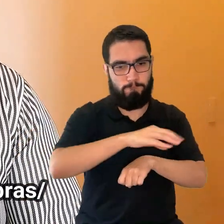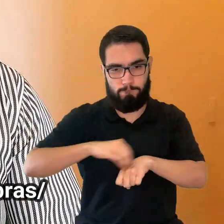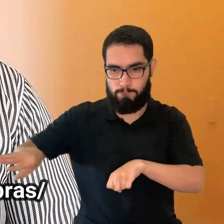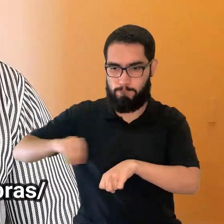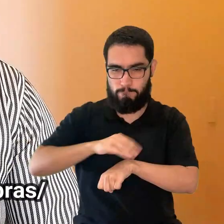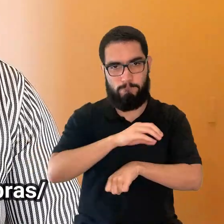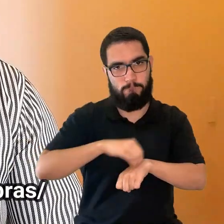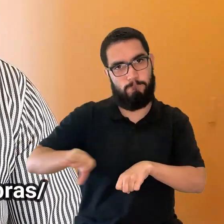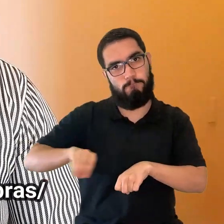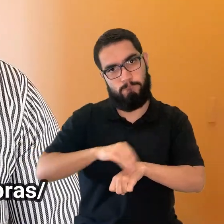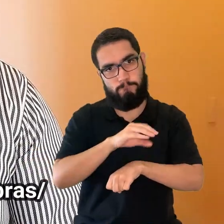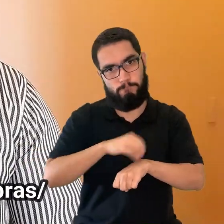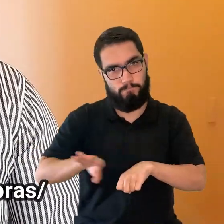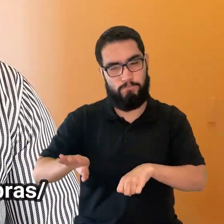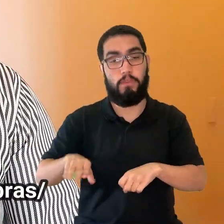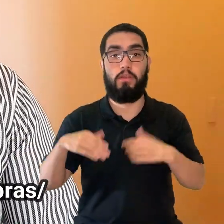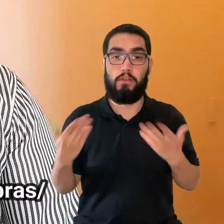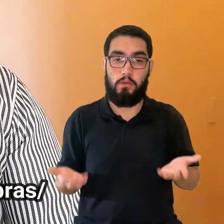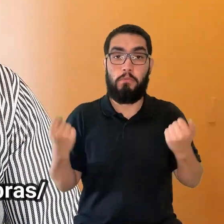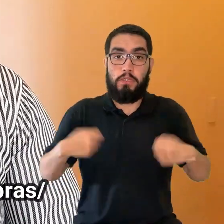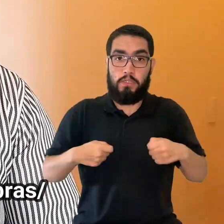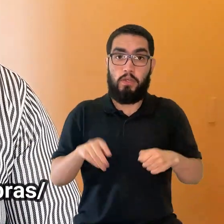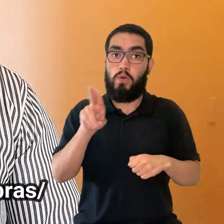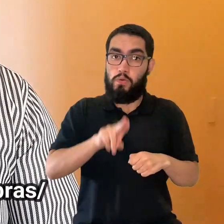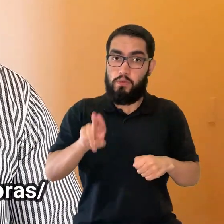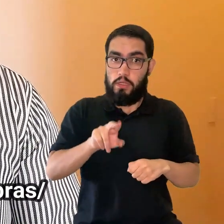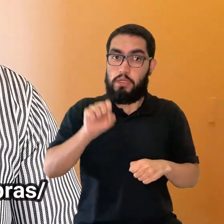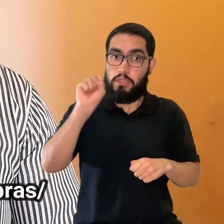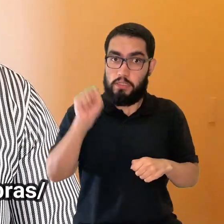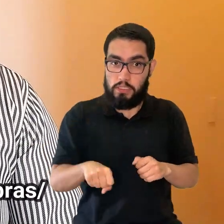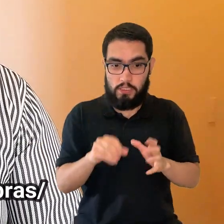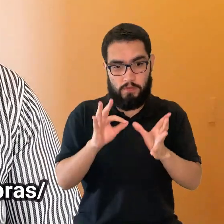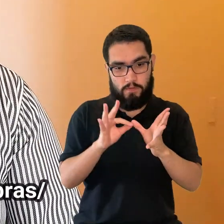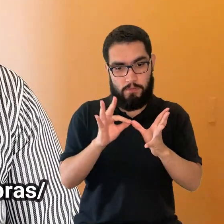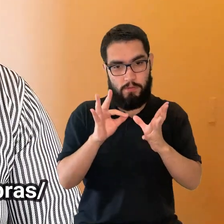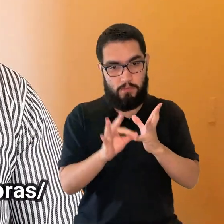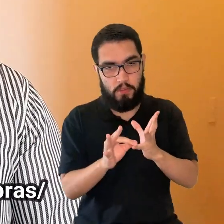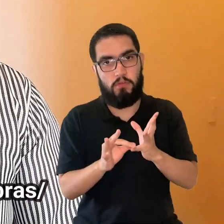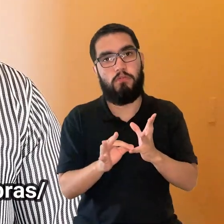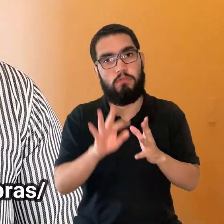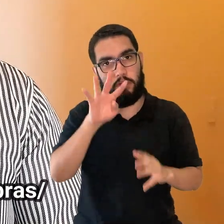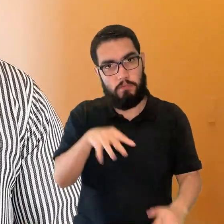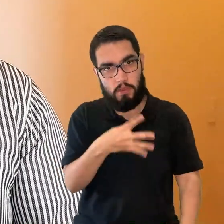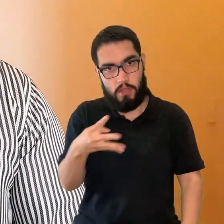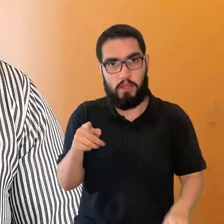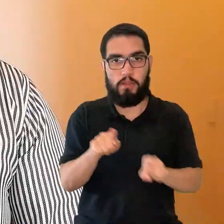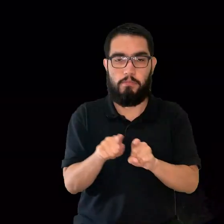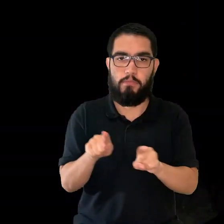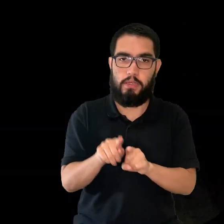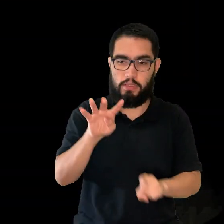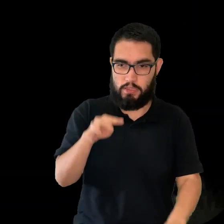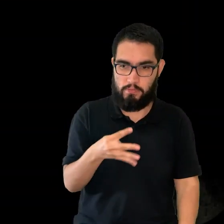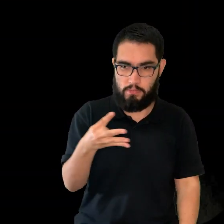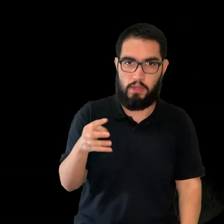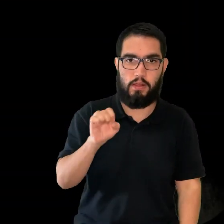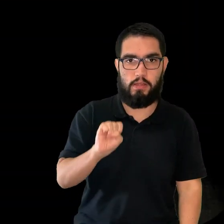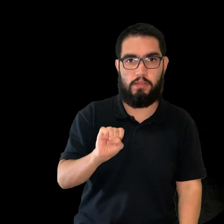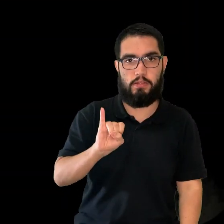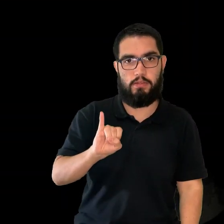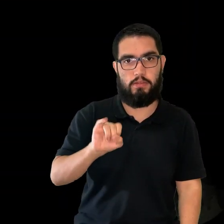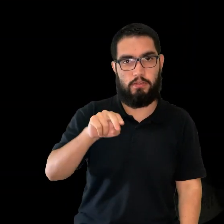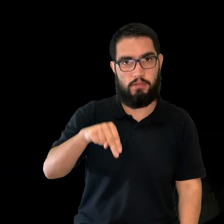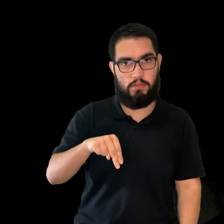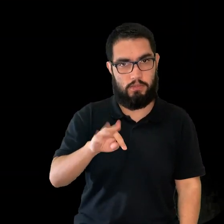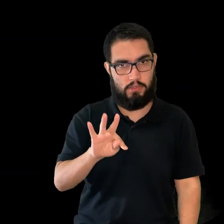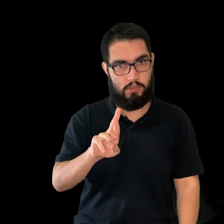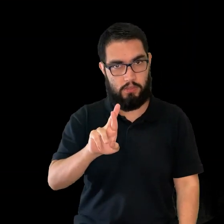e devemos praticar sim os preços referenciais da tabela Febrapios e da tabela Sintra. Temos uma outra